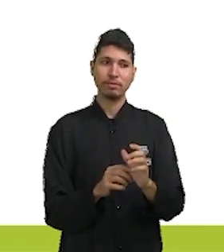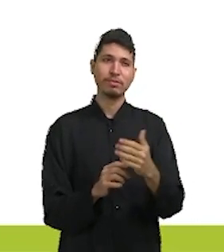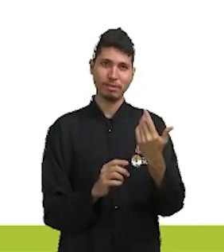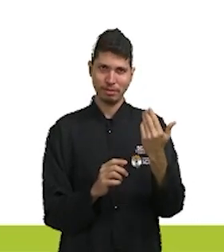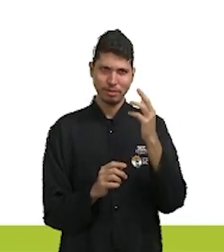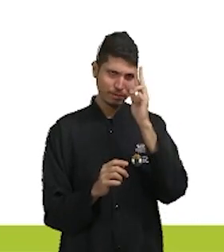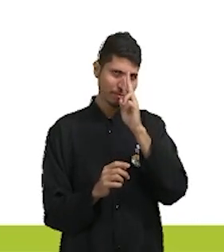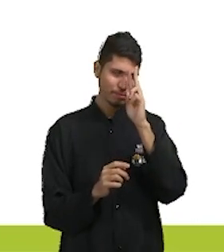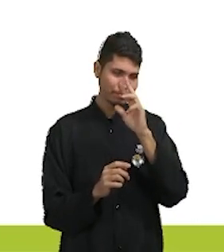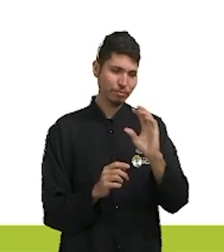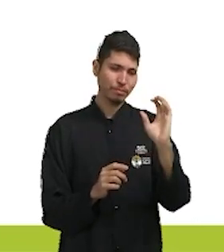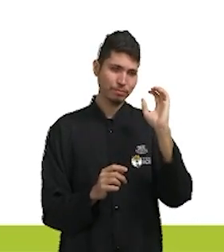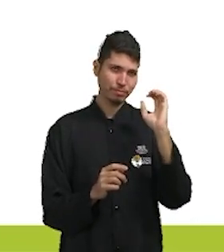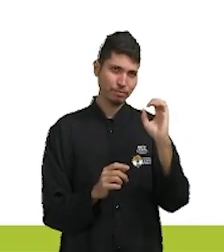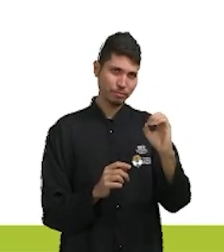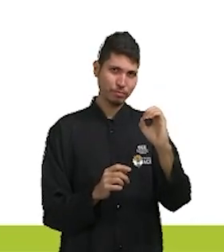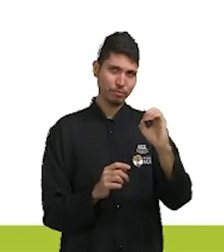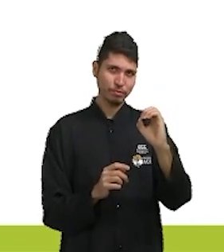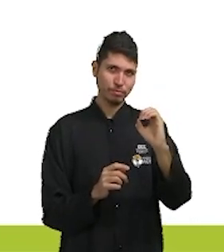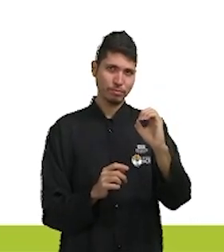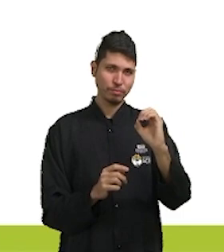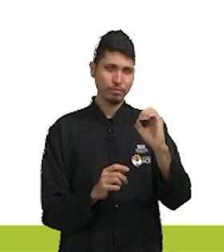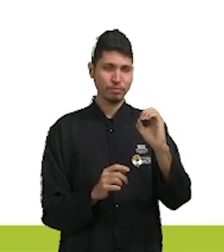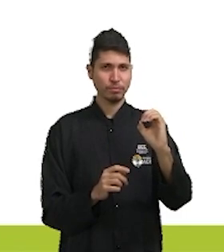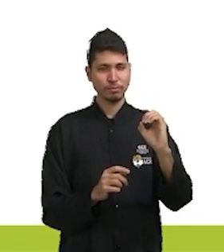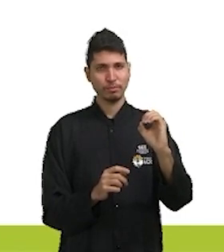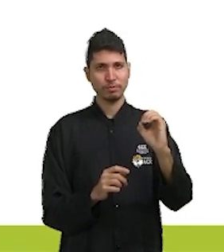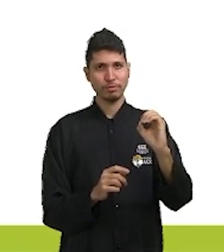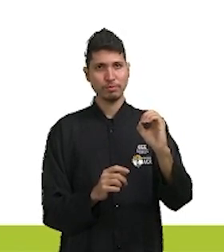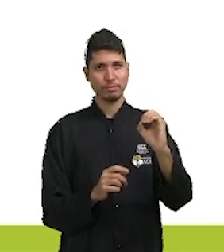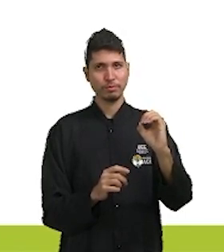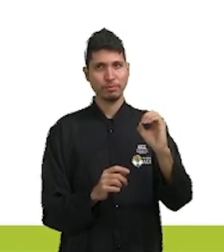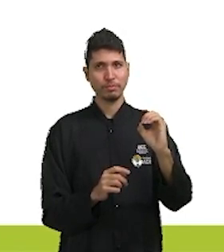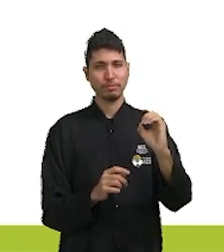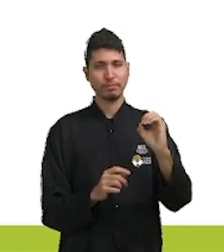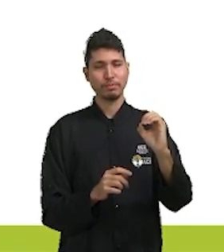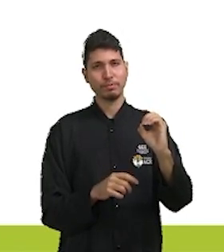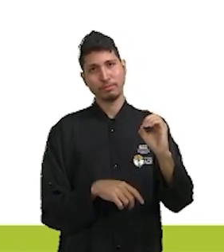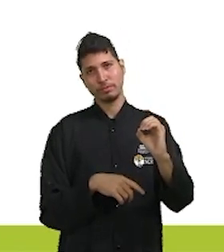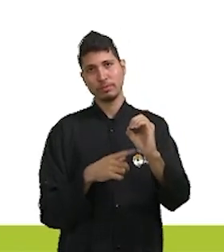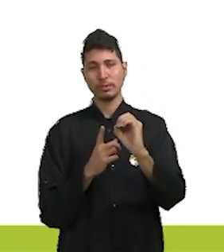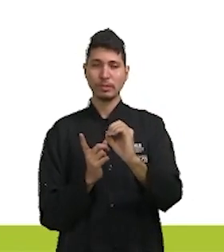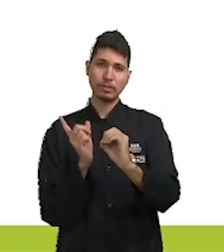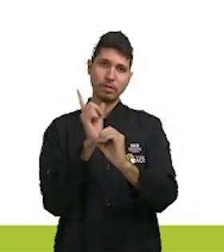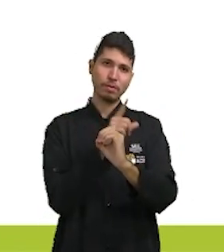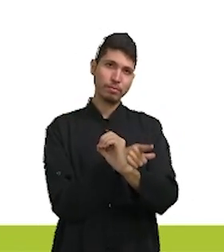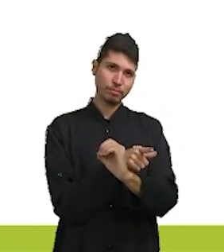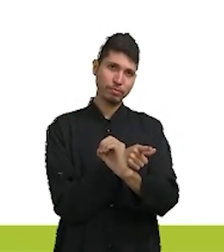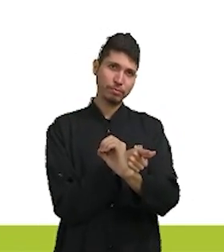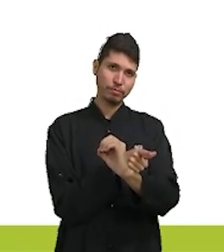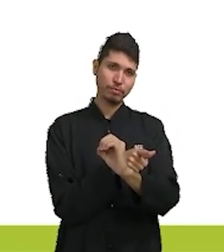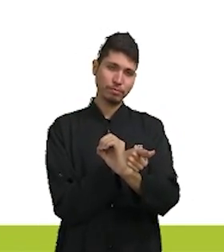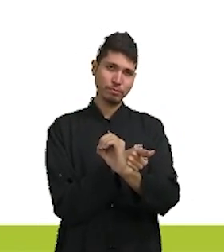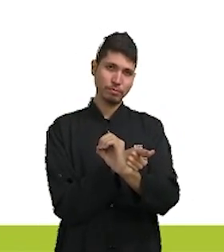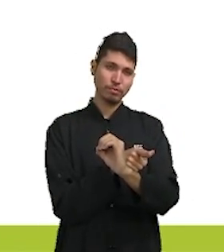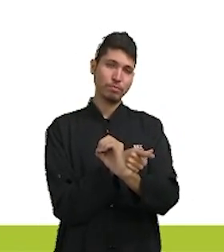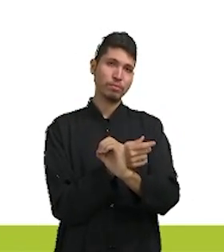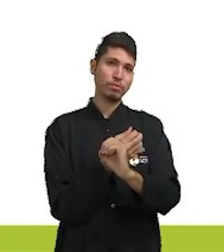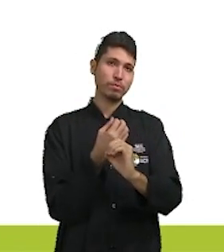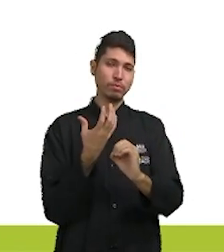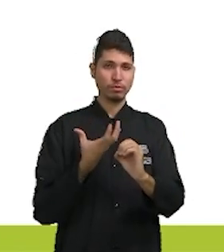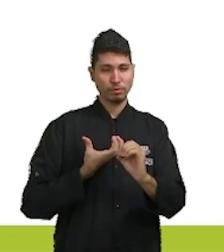0 no centro. De um lado, né, do meu lado aqui esquerdo, eu tenho os